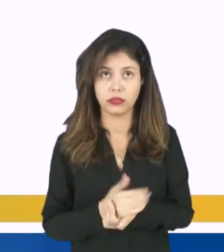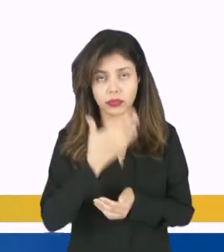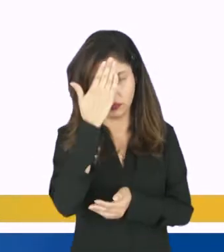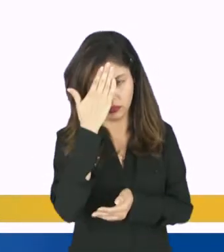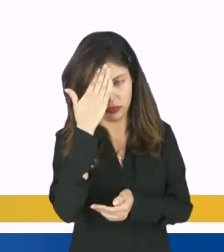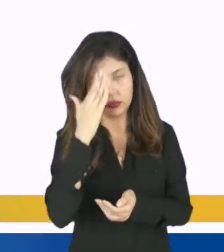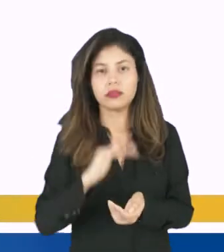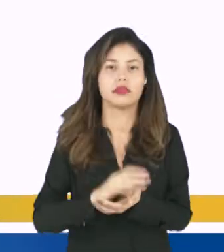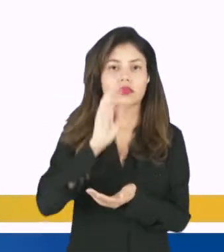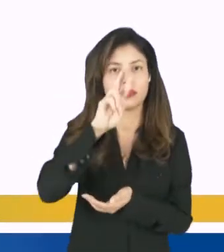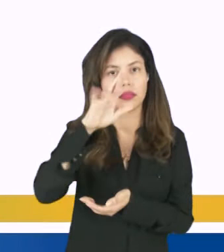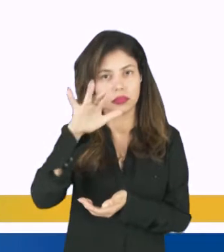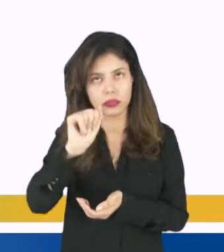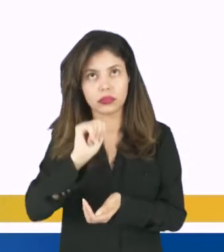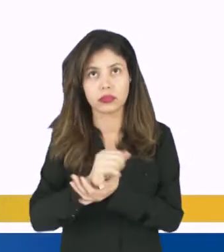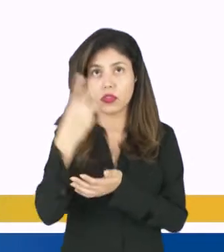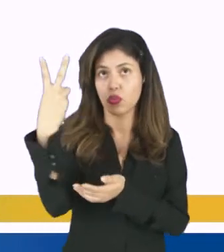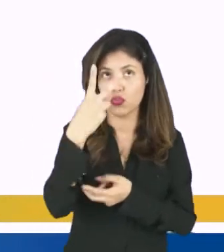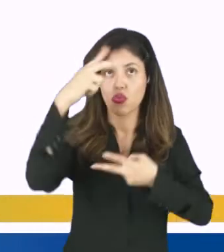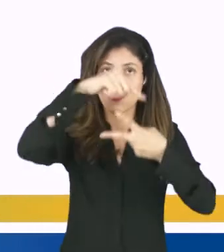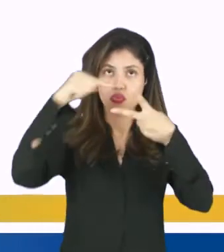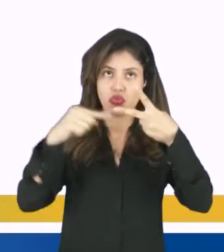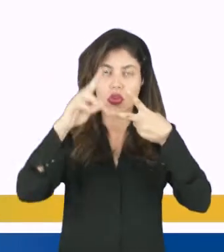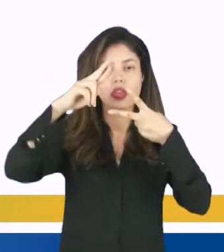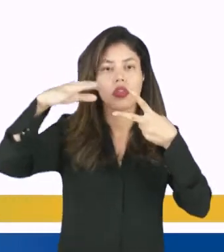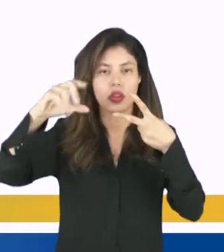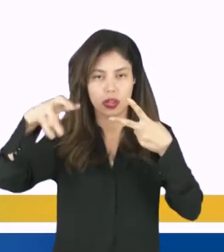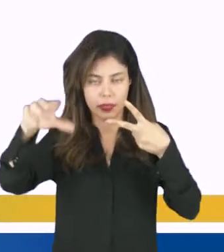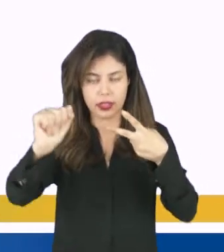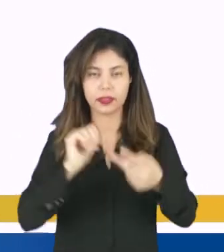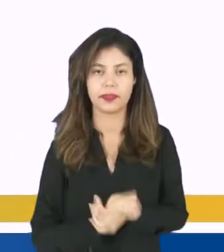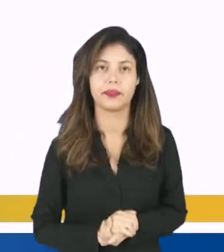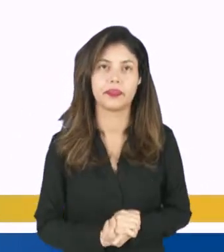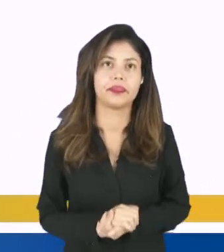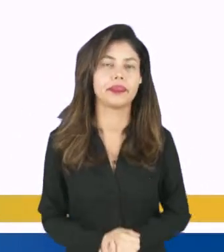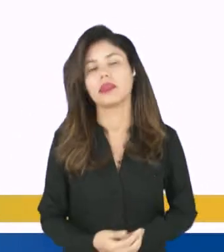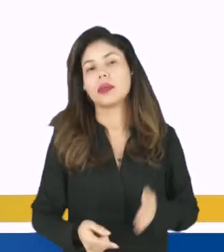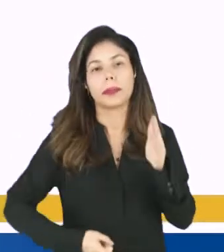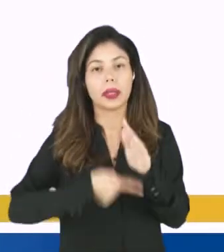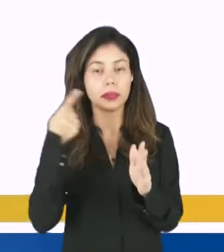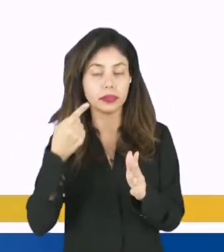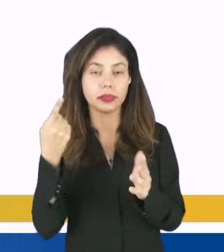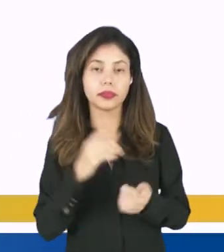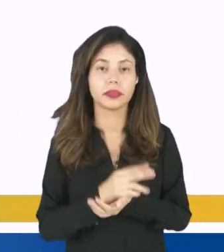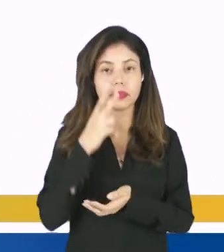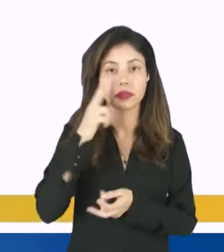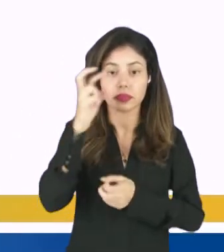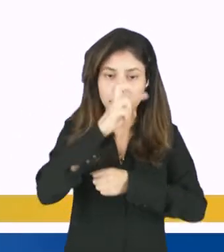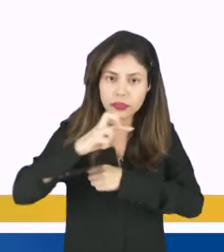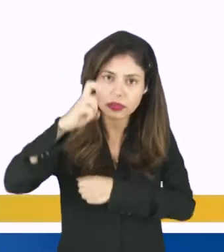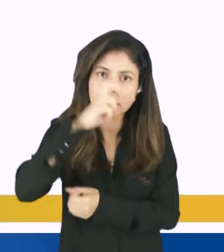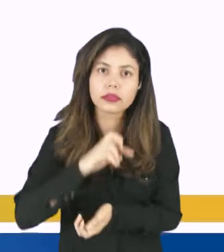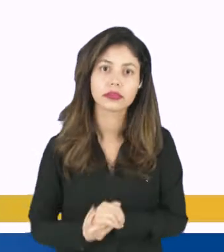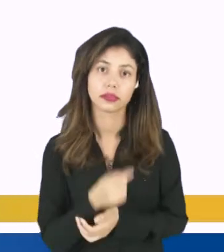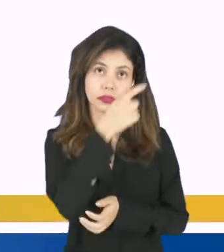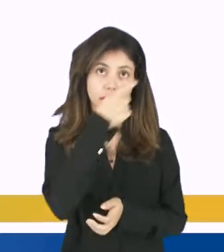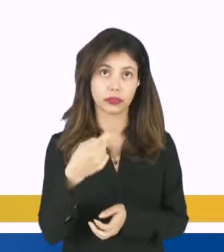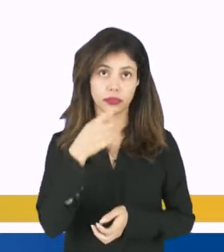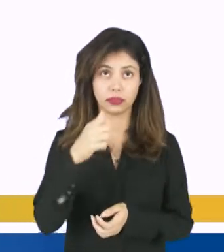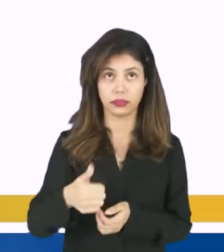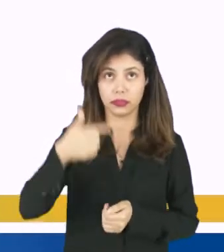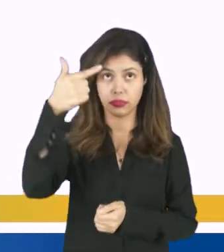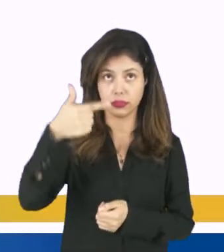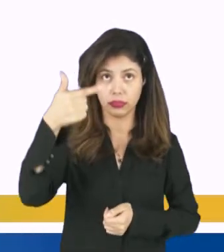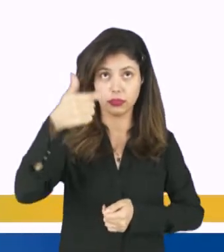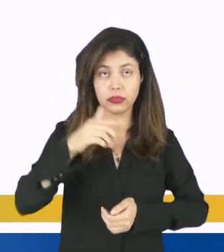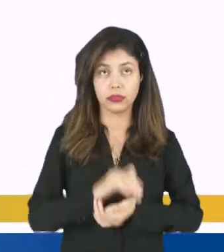e vai encontrar um novo polinômio, que é o menos x ao quadrado mais x menos 5. E aí, por